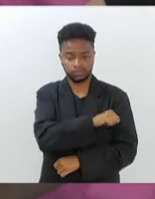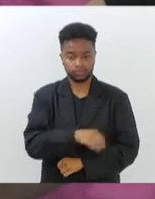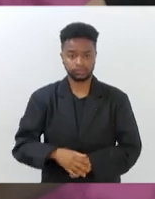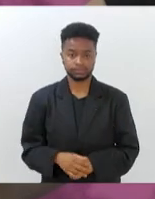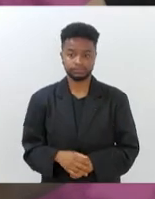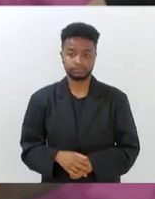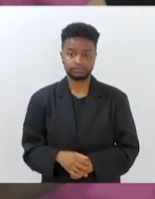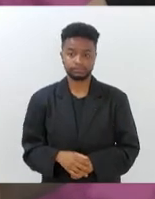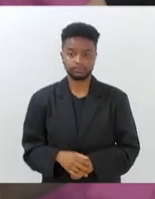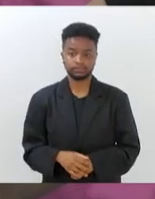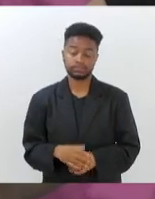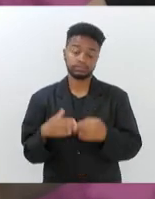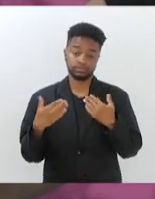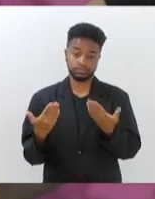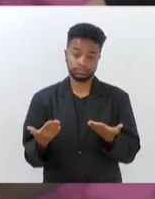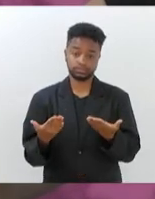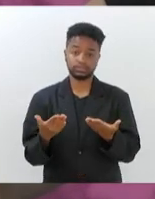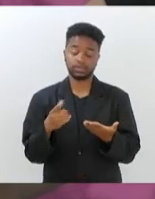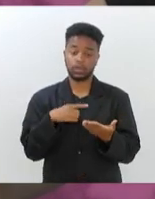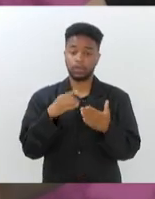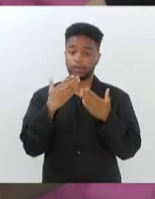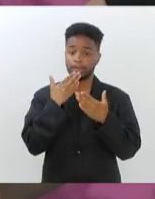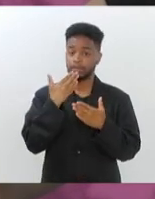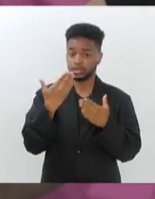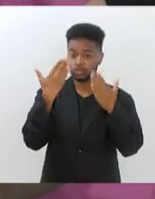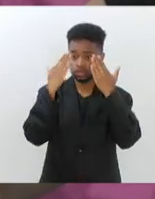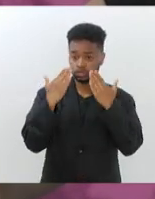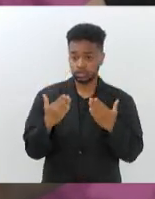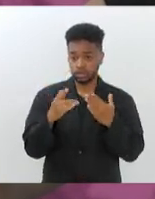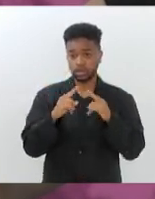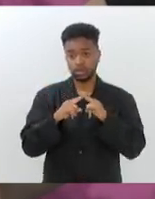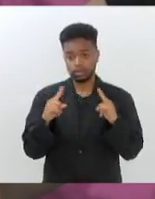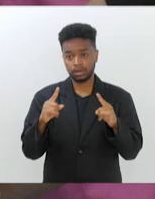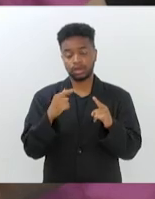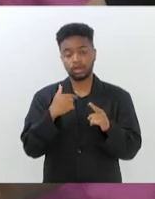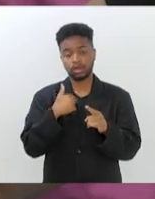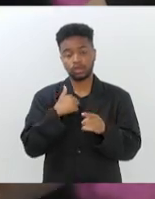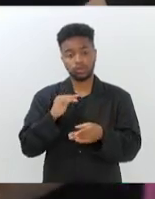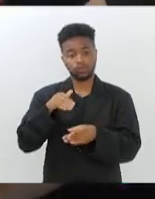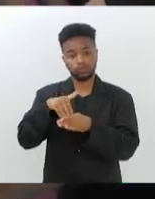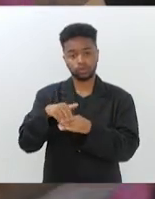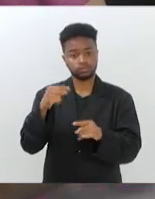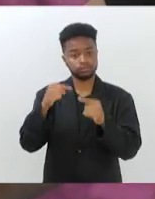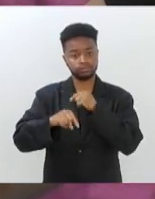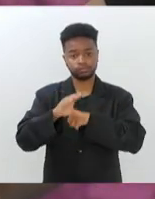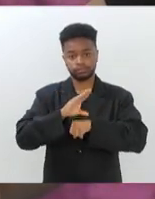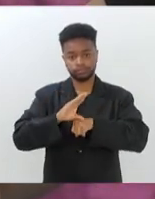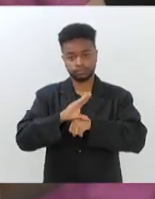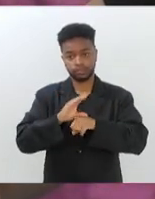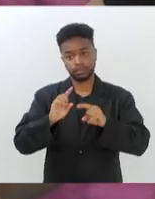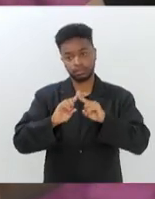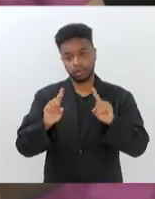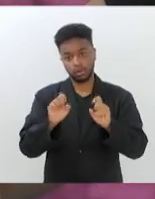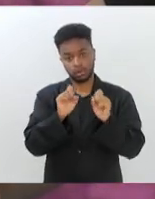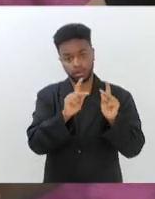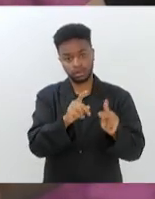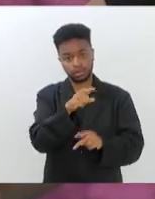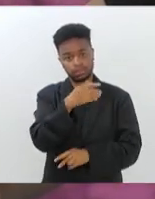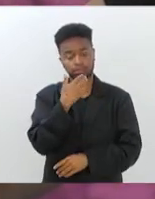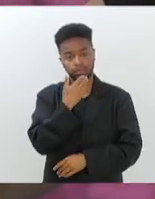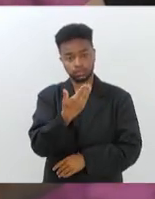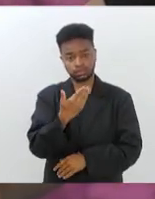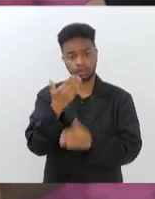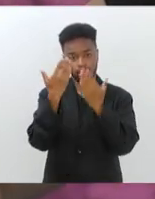né tá sendo o pedido de vista mas já iria adiantar meu voto aqui pela inconstitucionalidade mas ok pedido de vista